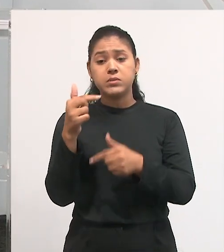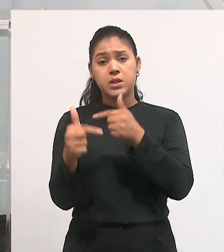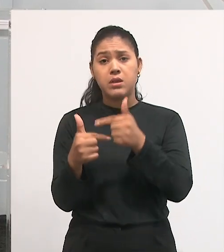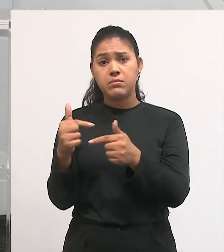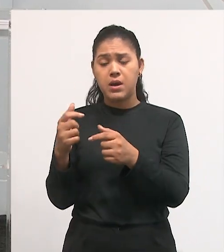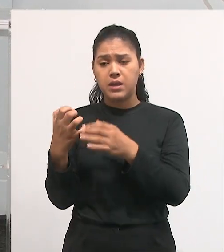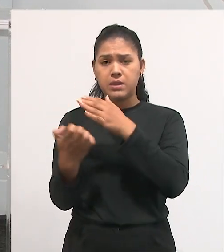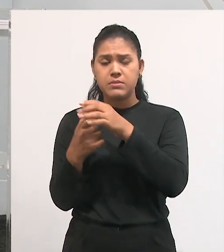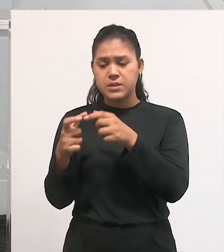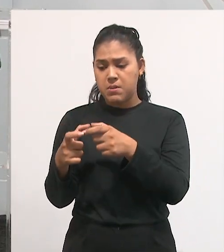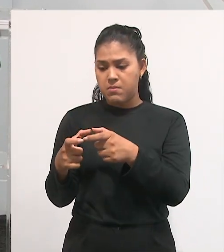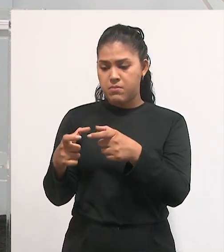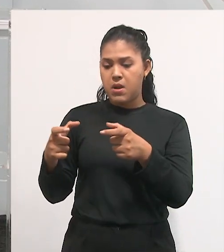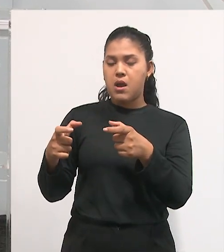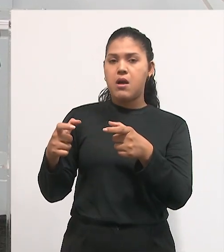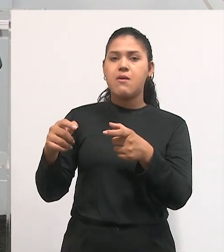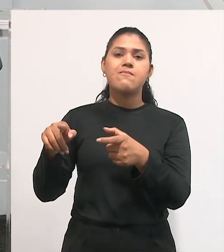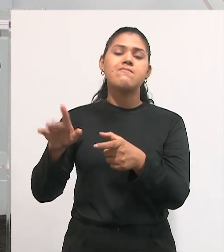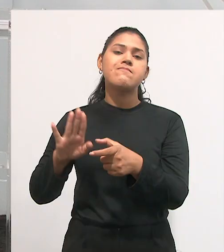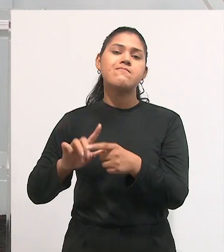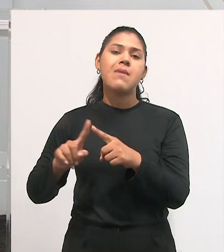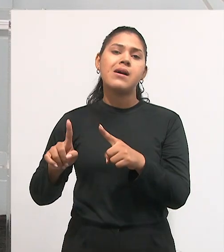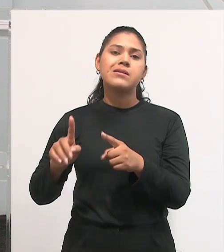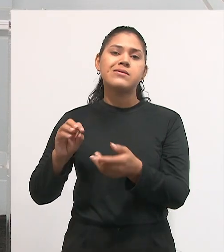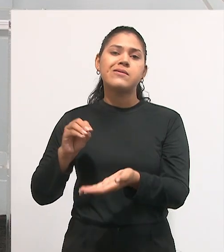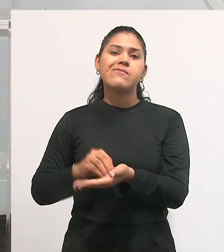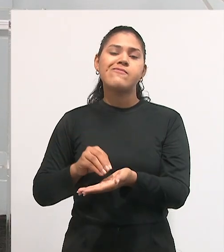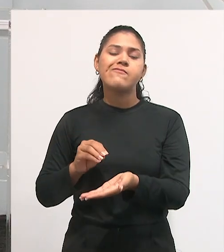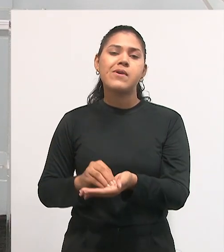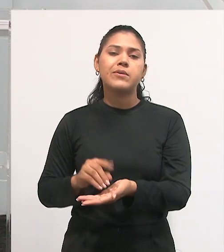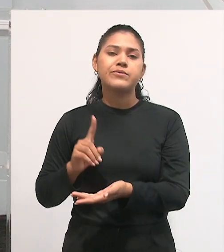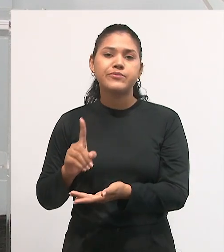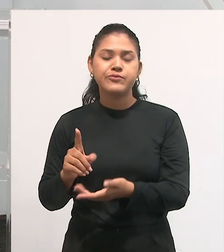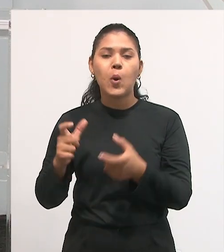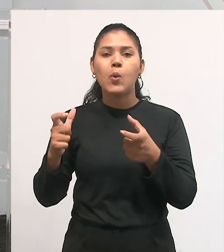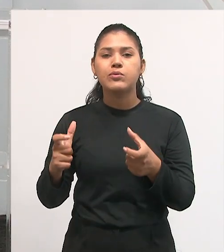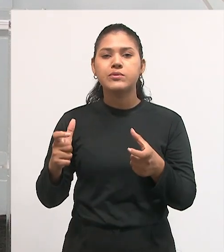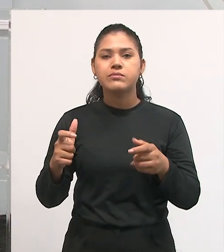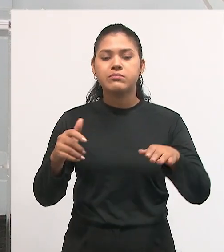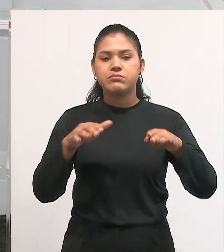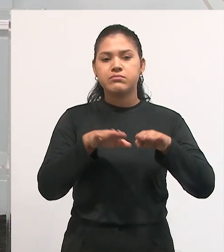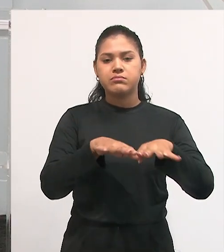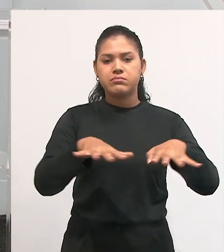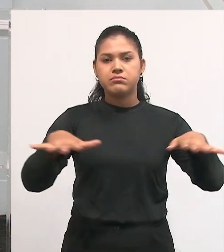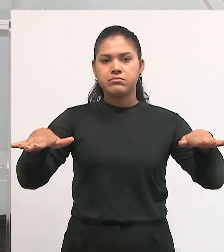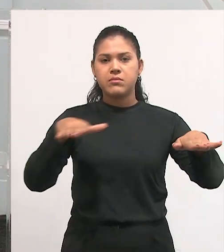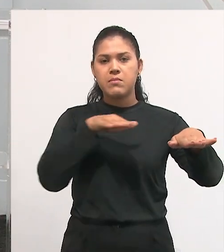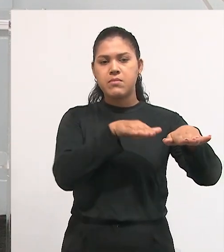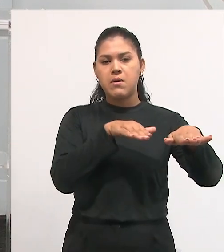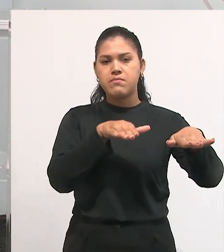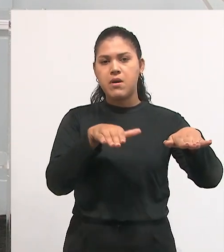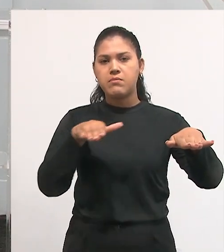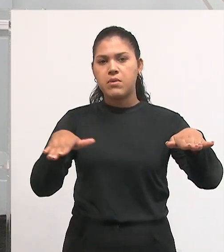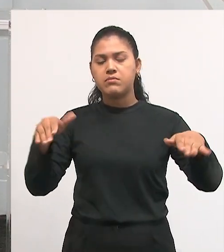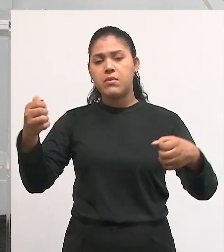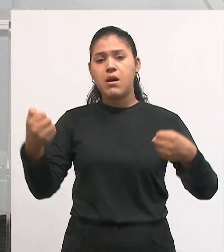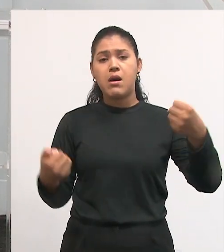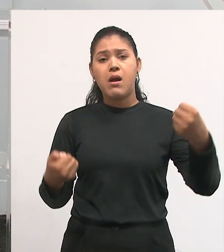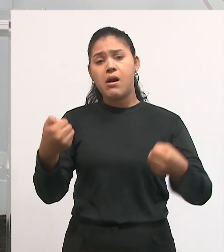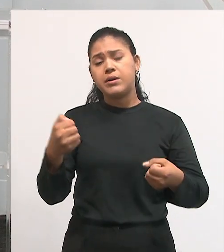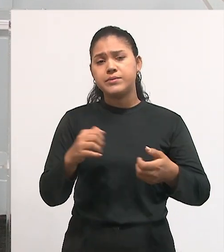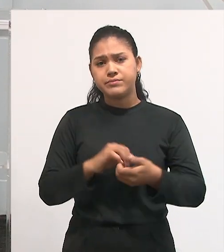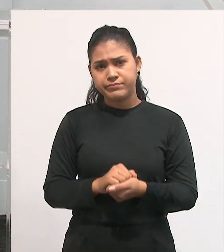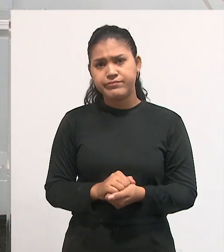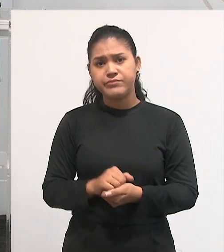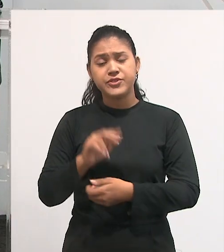vai expandir aquela empresa e falta uma coisa básica, né? Estacionamento. Então isso eu já vi casos práticos de